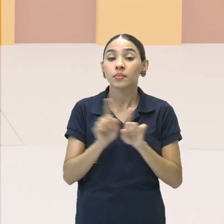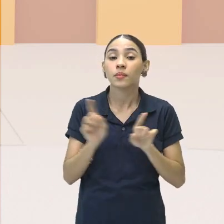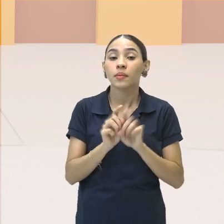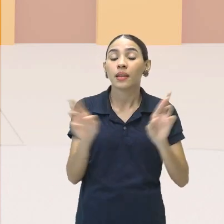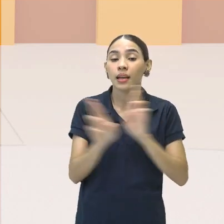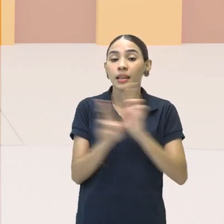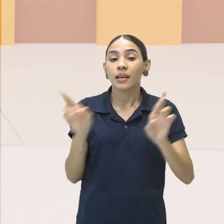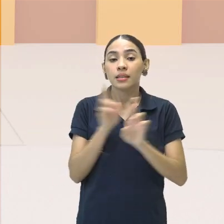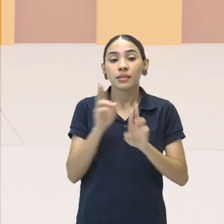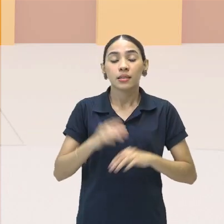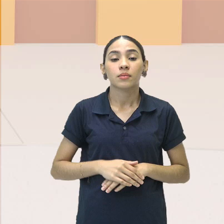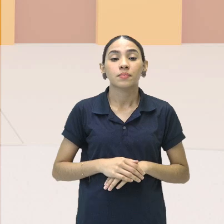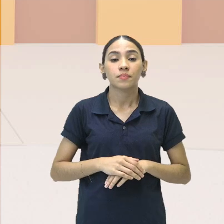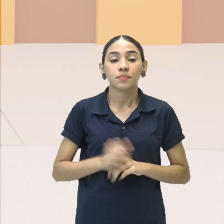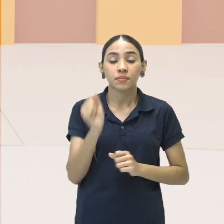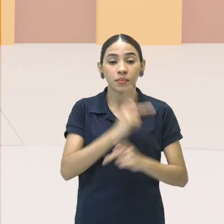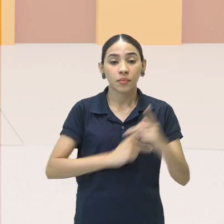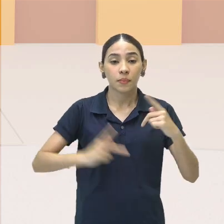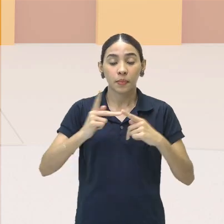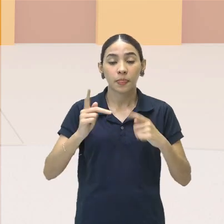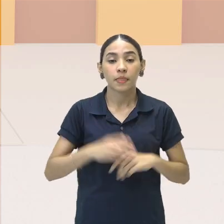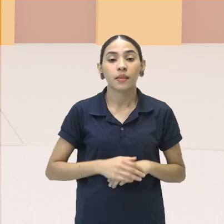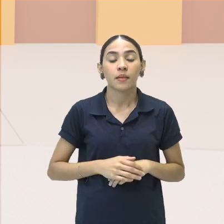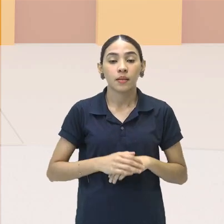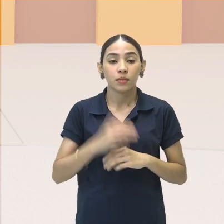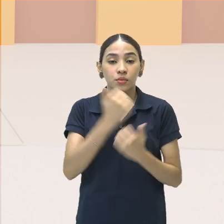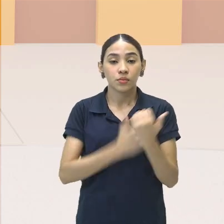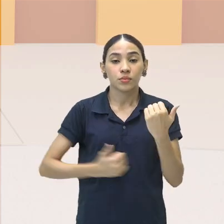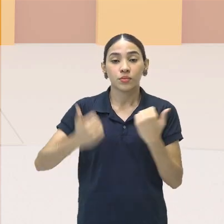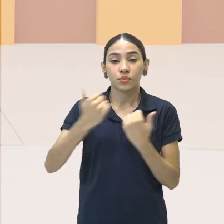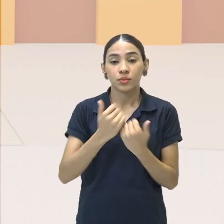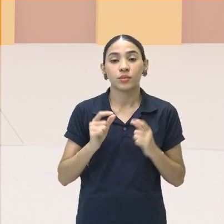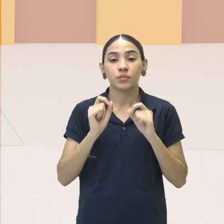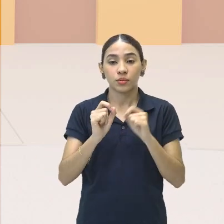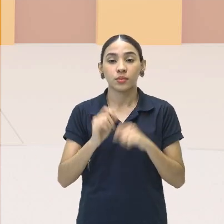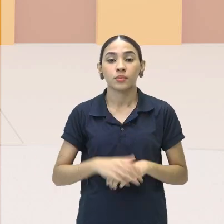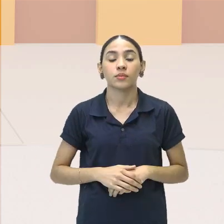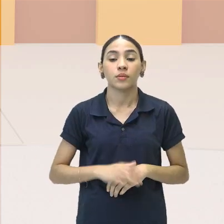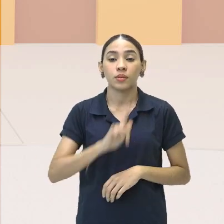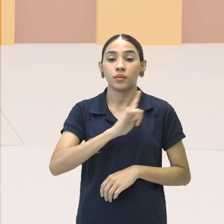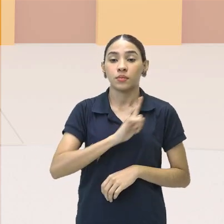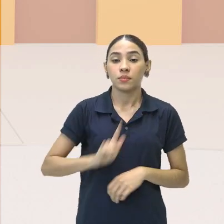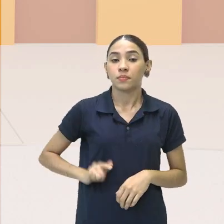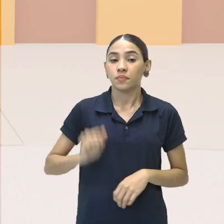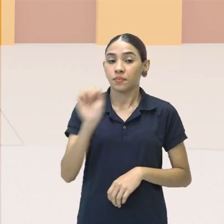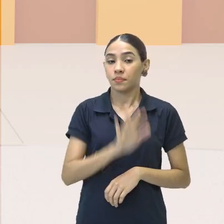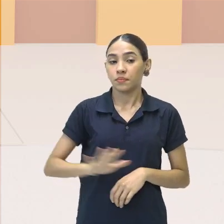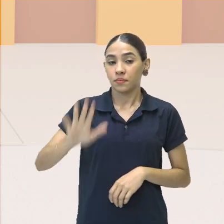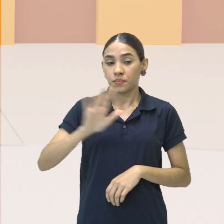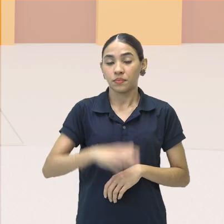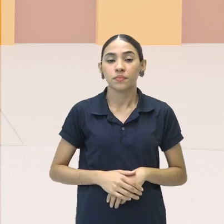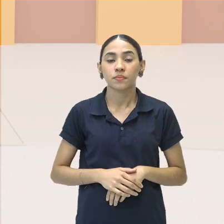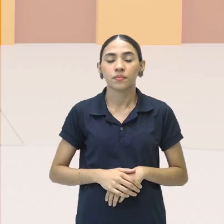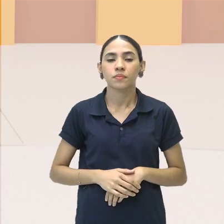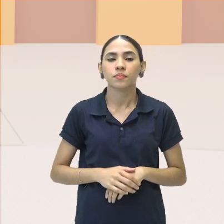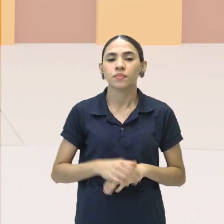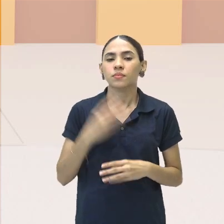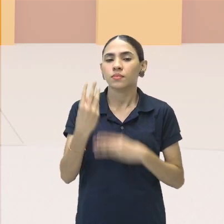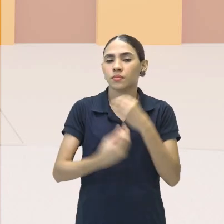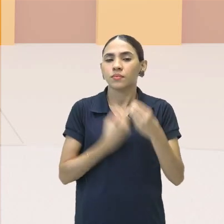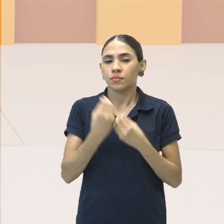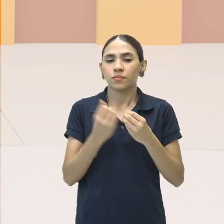relação à sua administração, foi substituída pelo governo geral. Professora, como é que